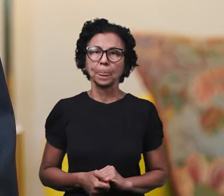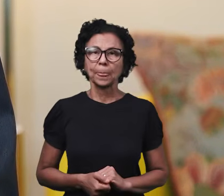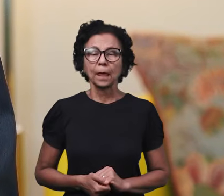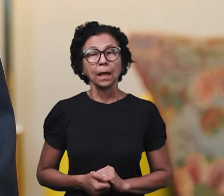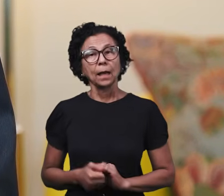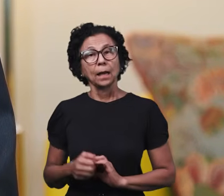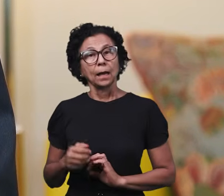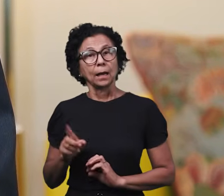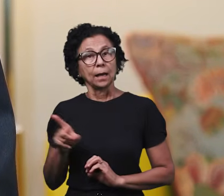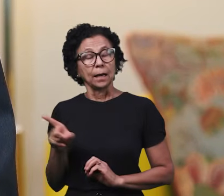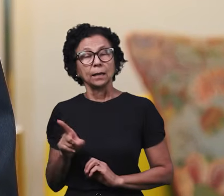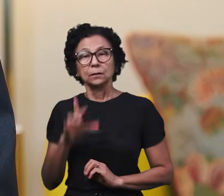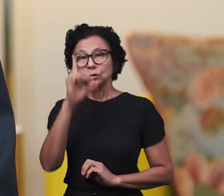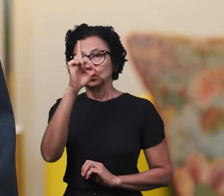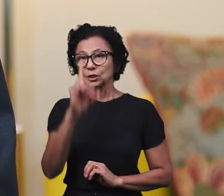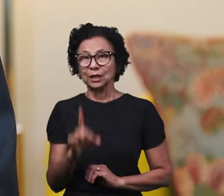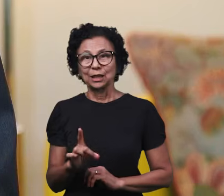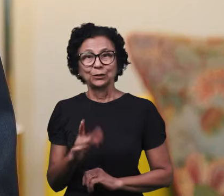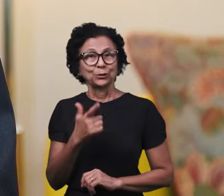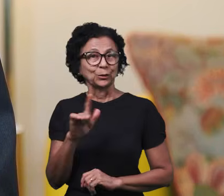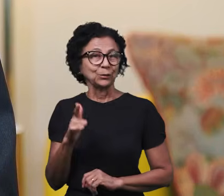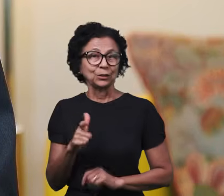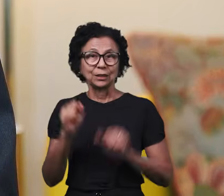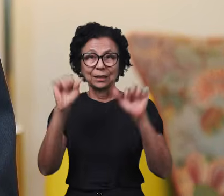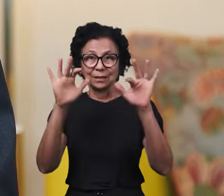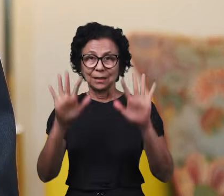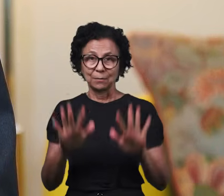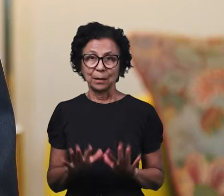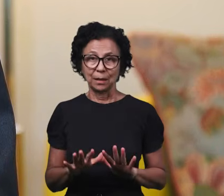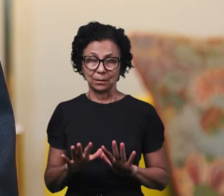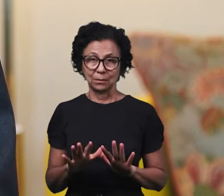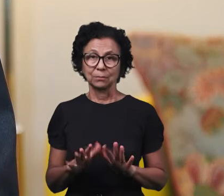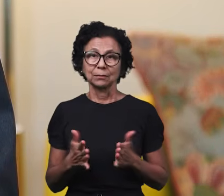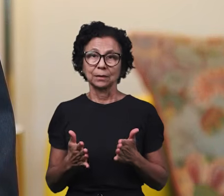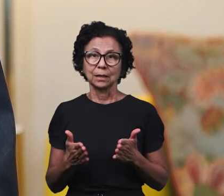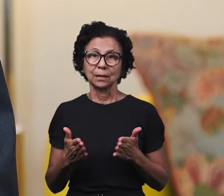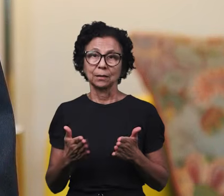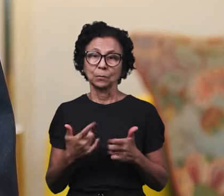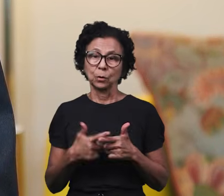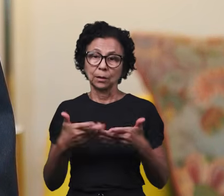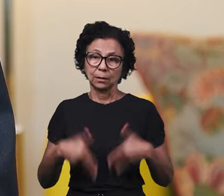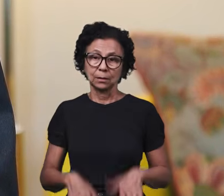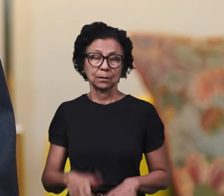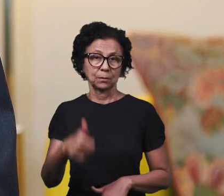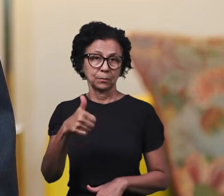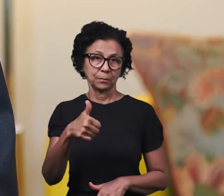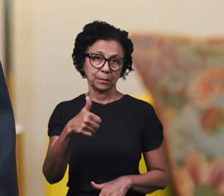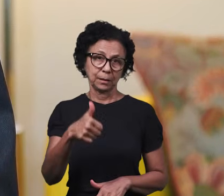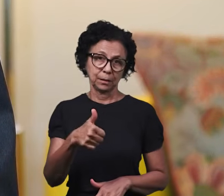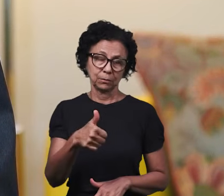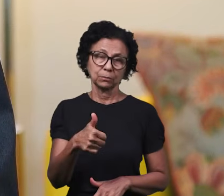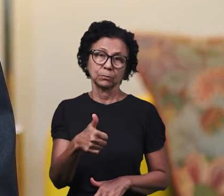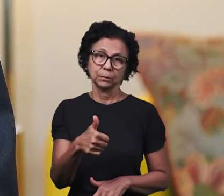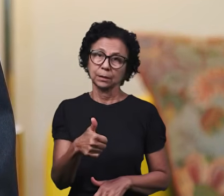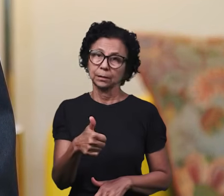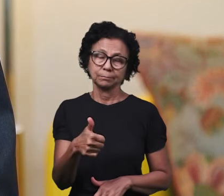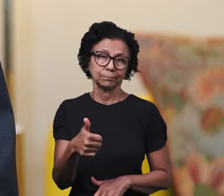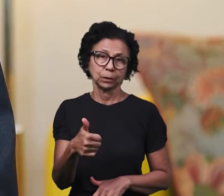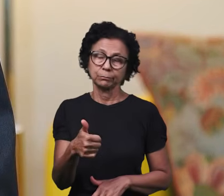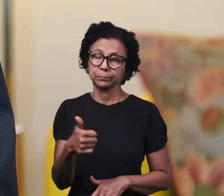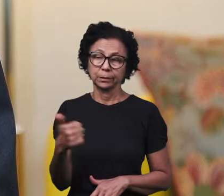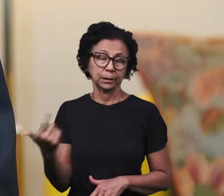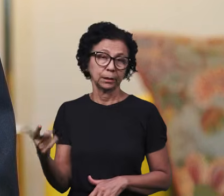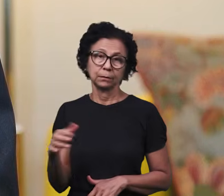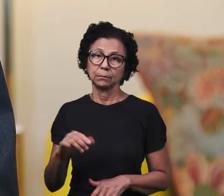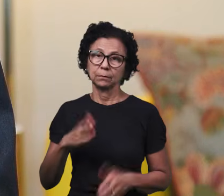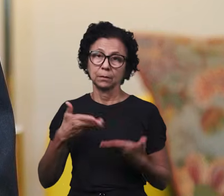ele desejava, de qualquer maneira, essa bênção. E ele vai ao encontro do seu pai, mas ele não vai de qualquer maneira,